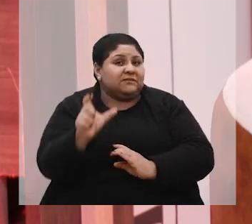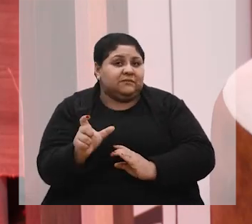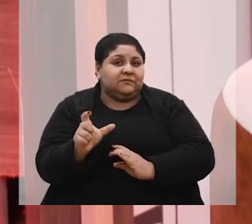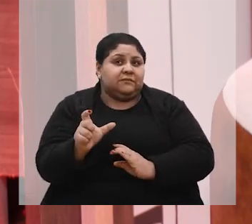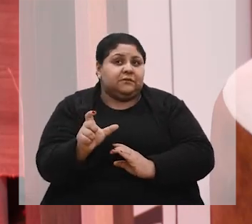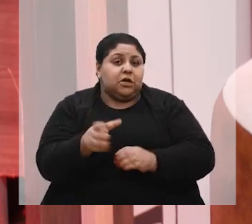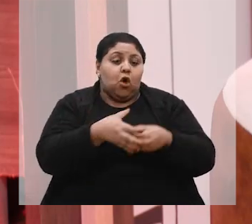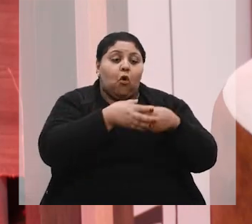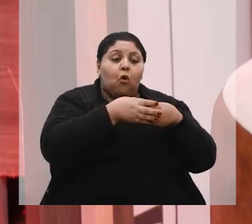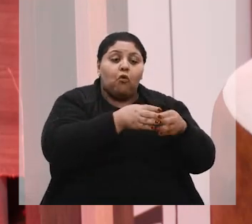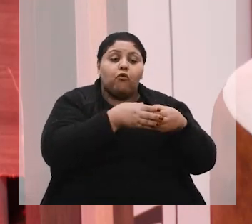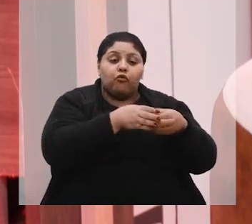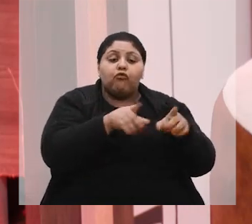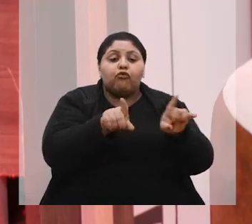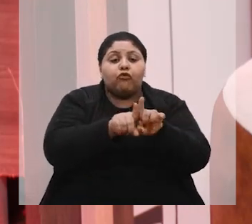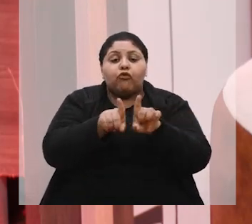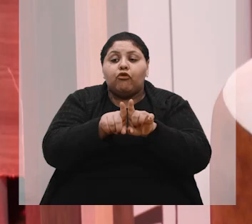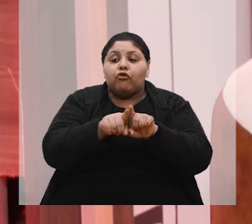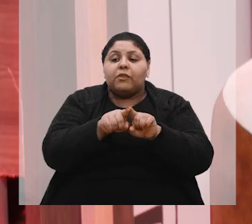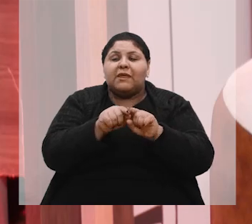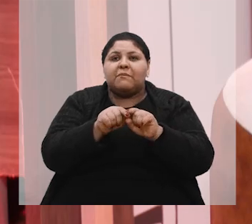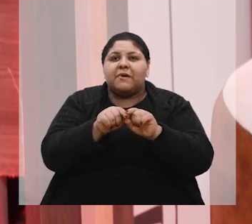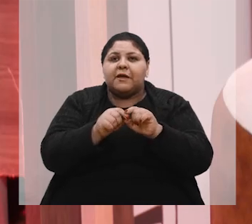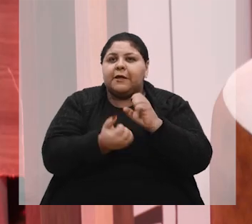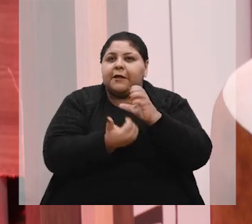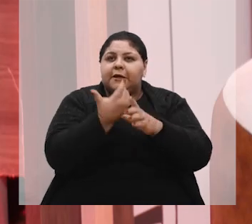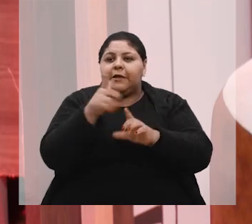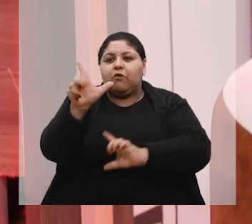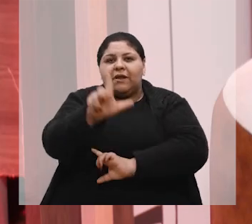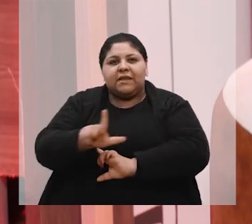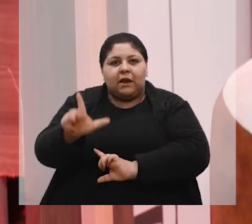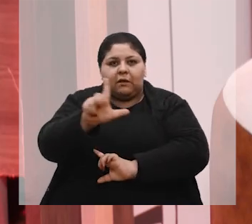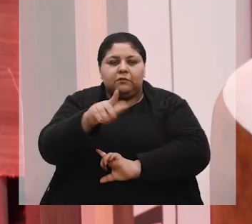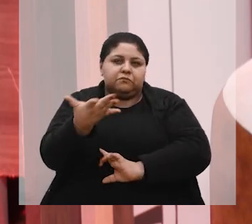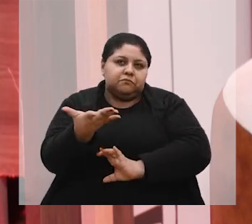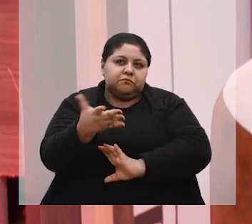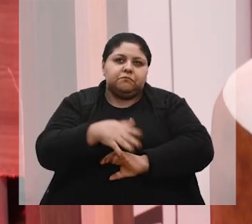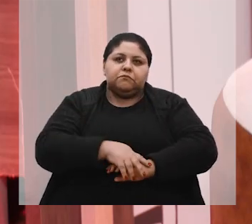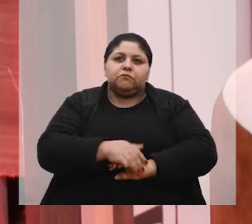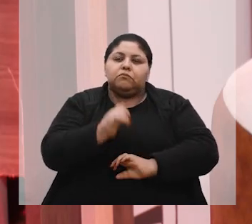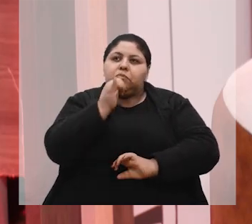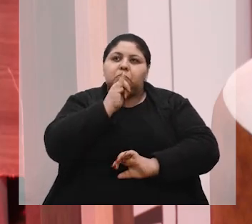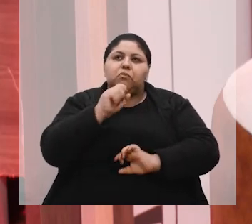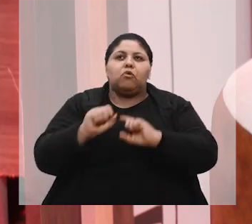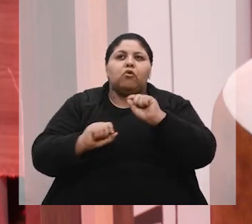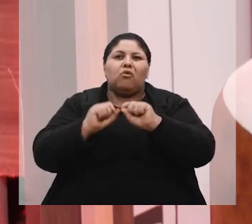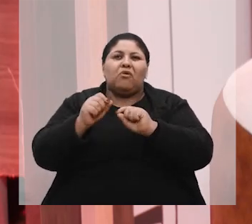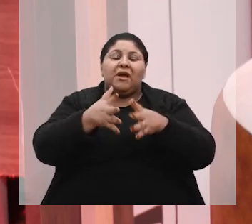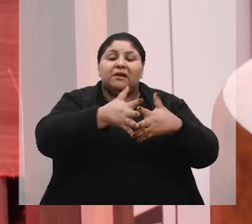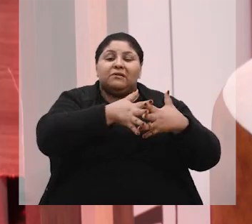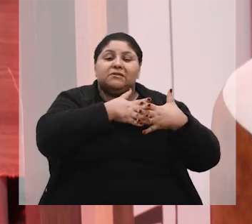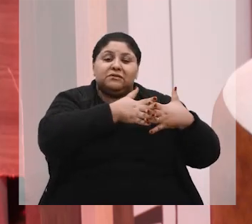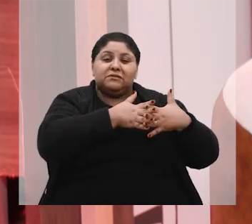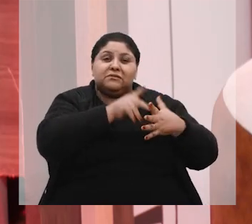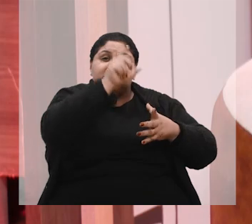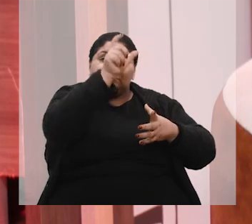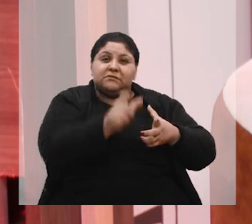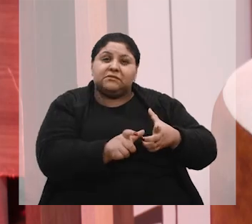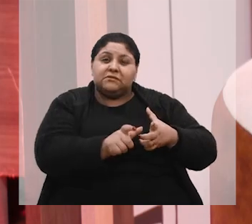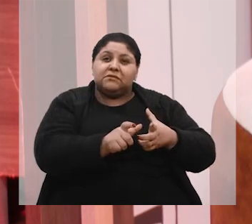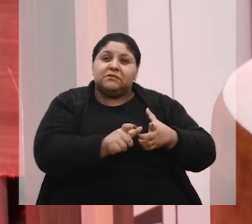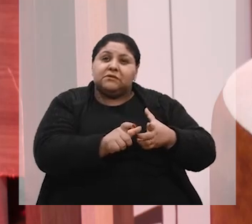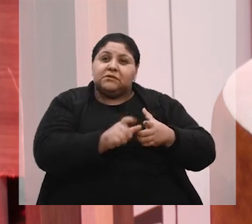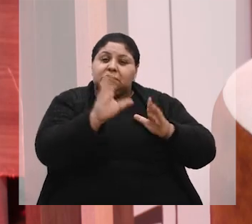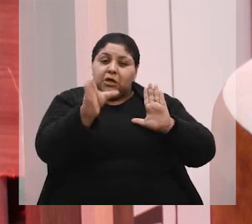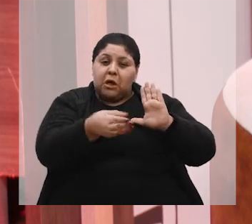pessoas com quem eu convivo, assim, e que também produzem literatura, por exemplo, né? Que essa coisa da confusão, né? Que as pessoas,